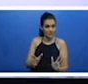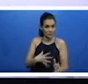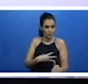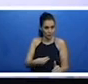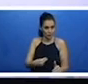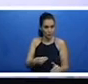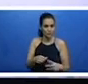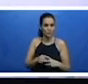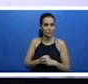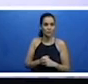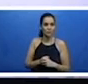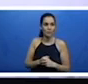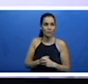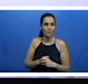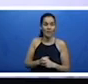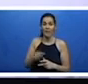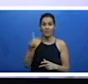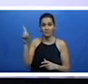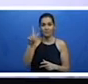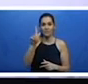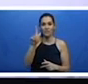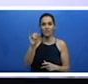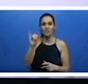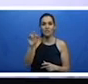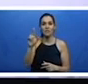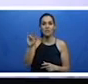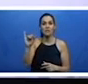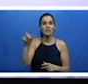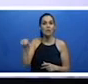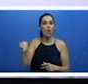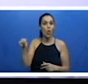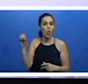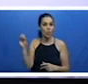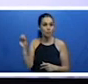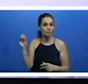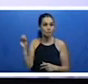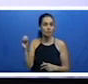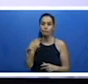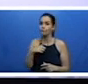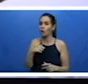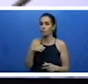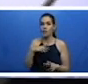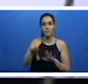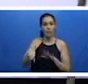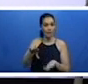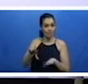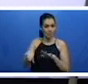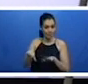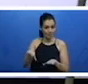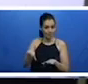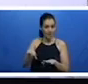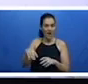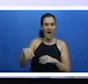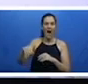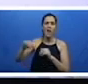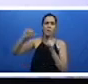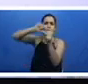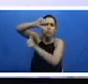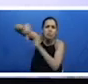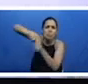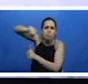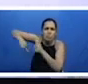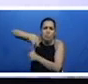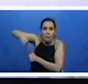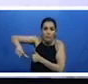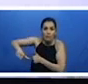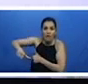logo após o seu nascimento, com uma cauda e não apresenta patas. Ao longo da metamorfose, que são mudanças que